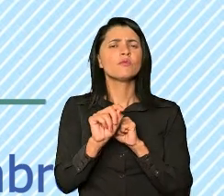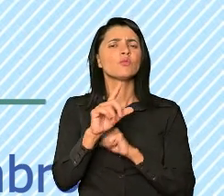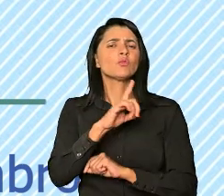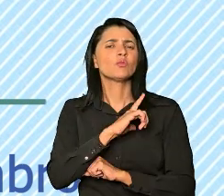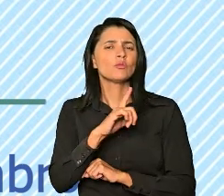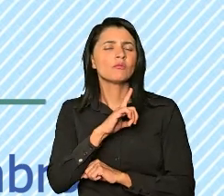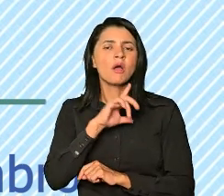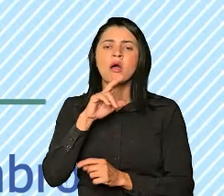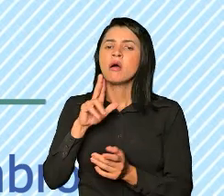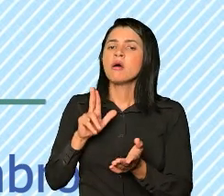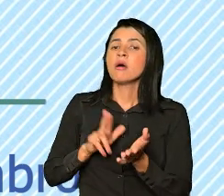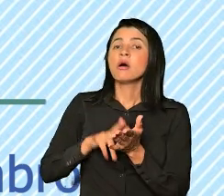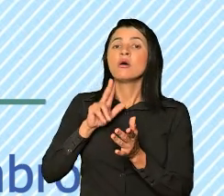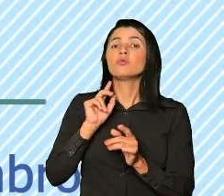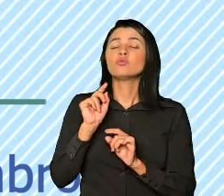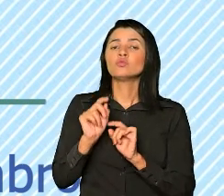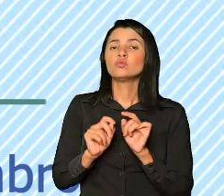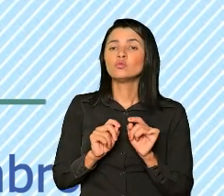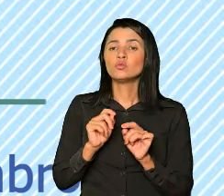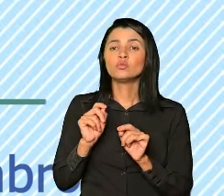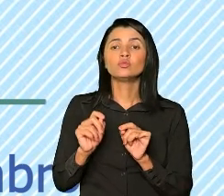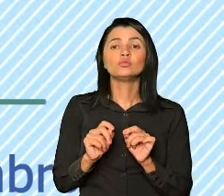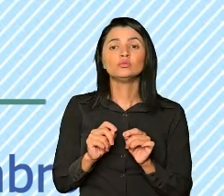o reconhecimento, né,